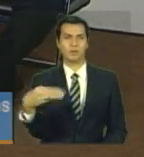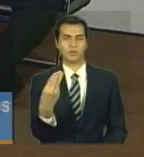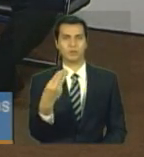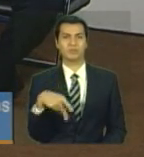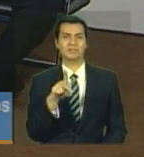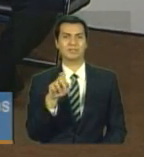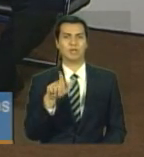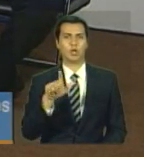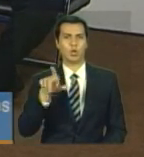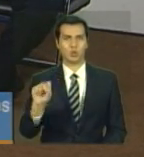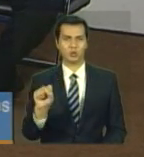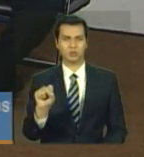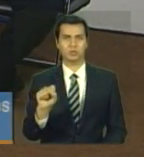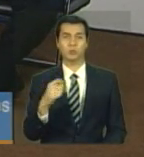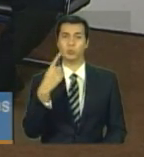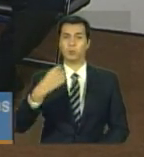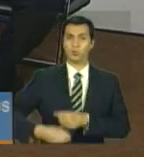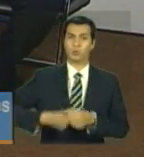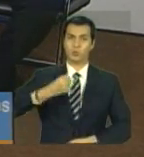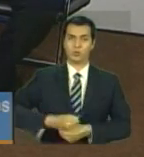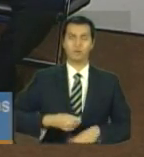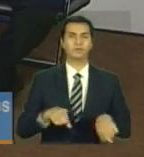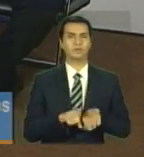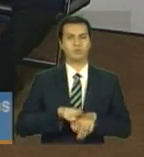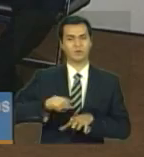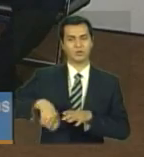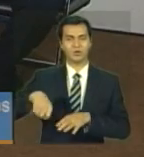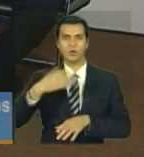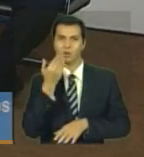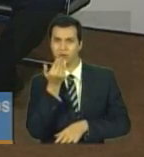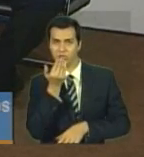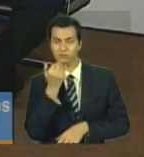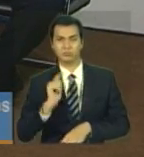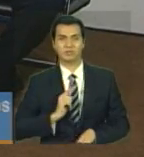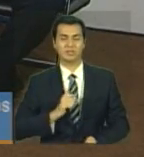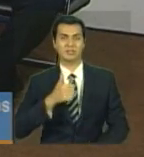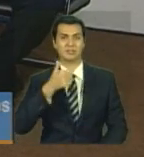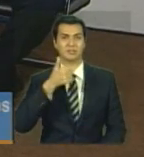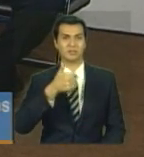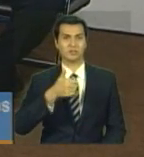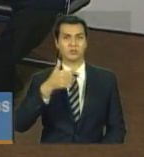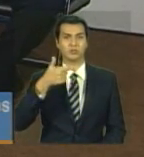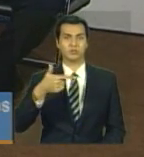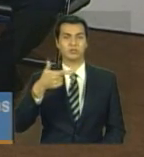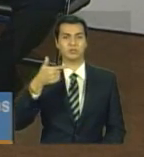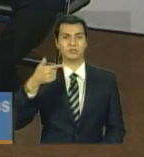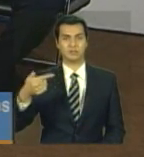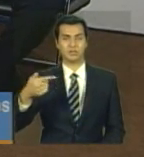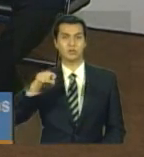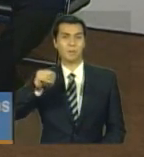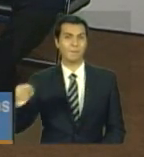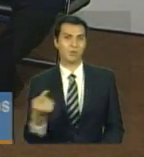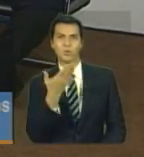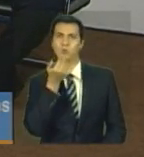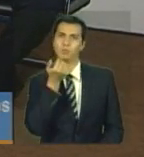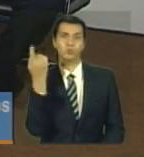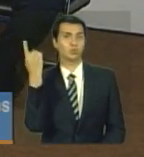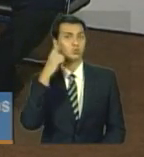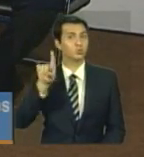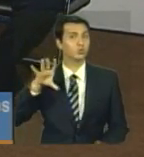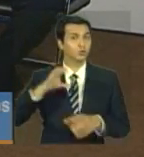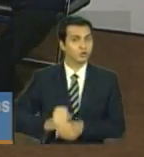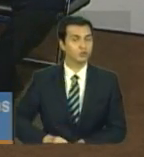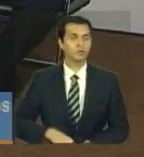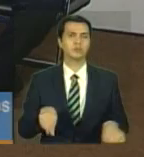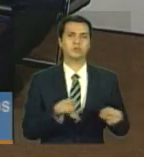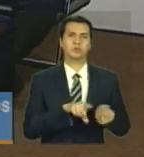anualmente. Para restaurante popular, nós estamos falando em torno de 127 mil refeições dia servidas e as cozinhas comunitárias cerca de